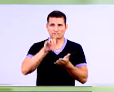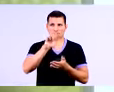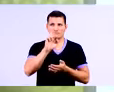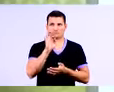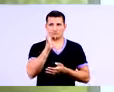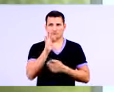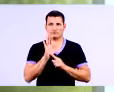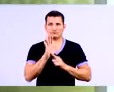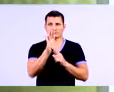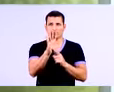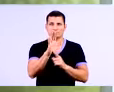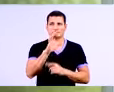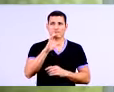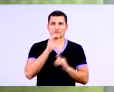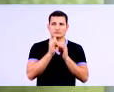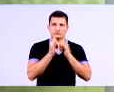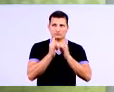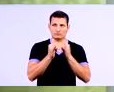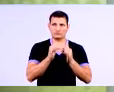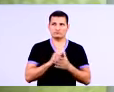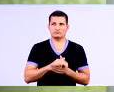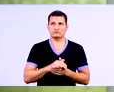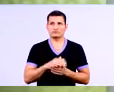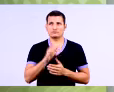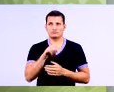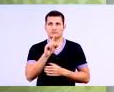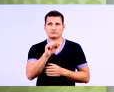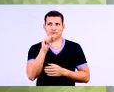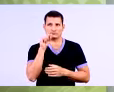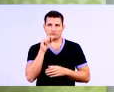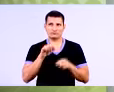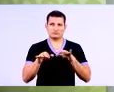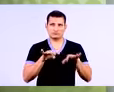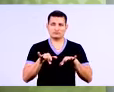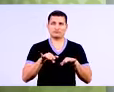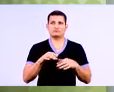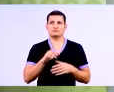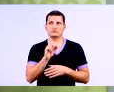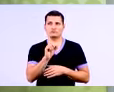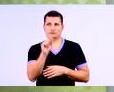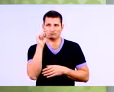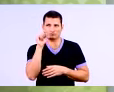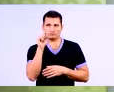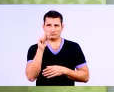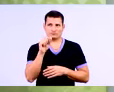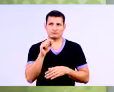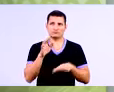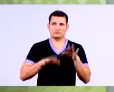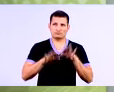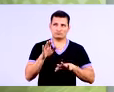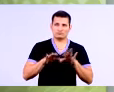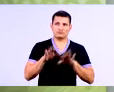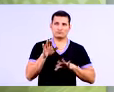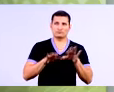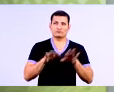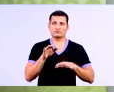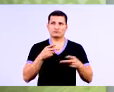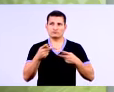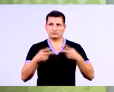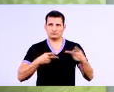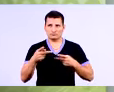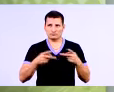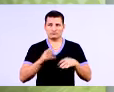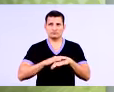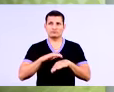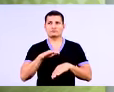dado. Como eu disse, é uma opção da programação trabalhar com isso. Vale da análise do projeto para saber qual é o mais